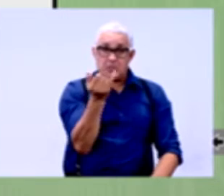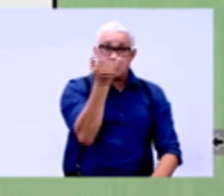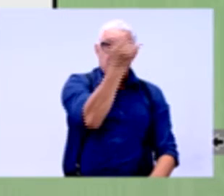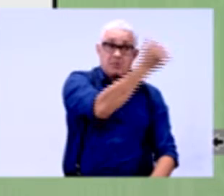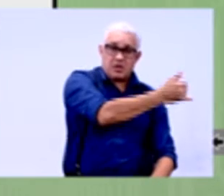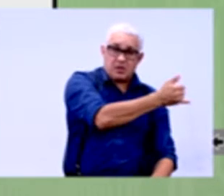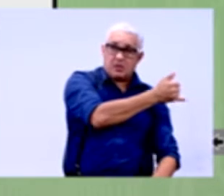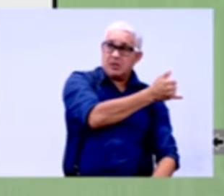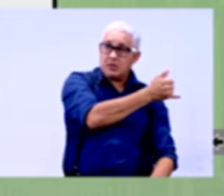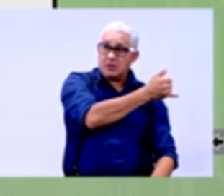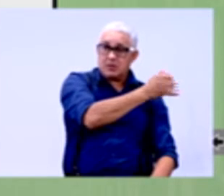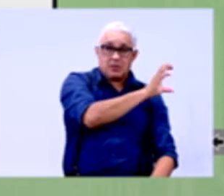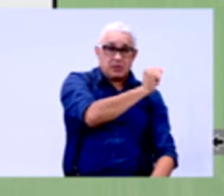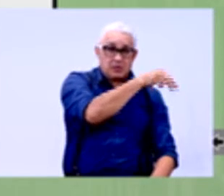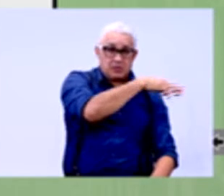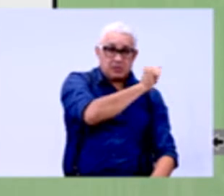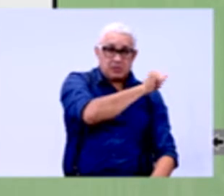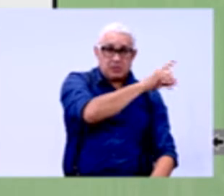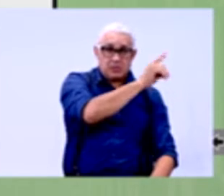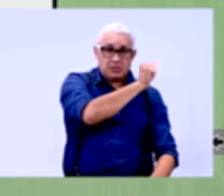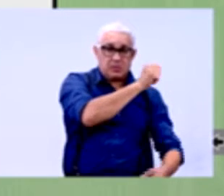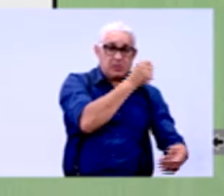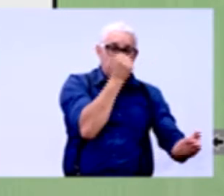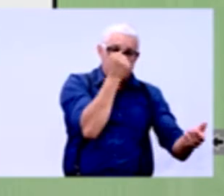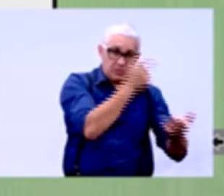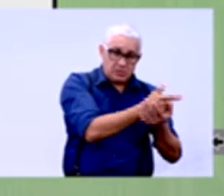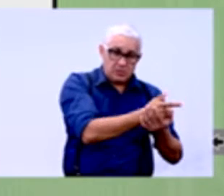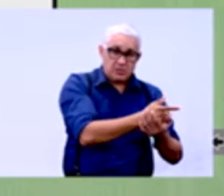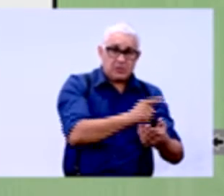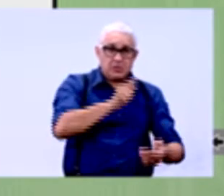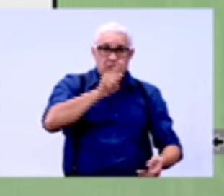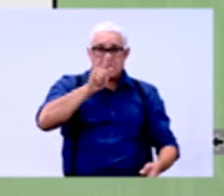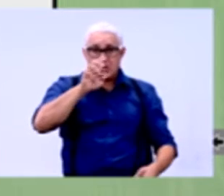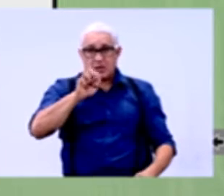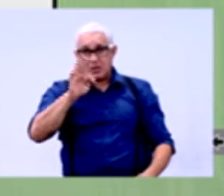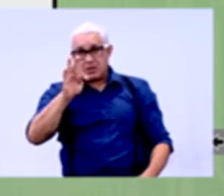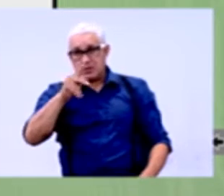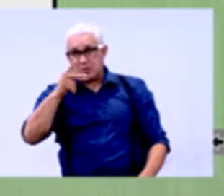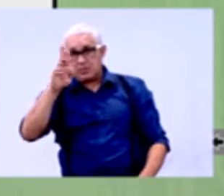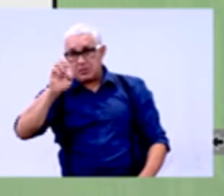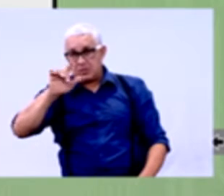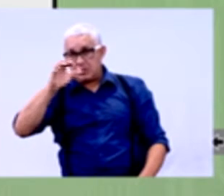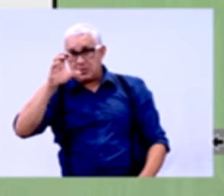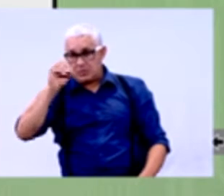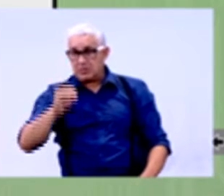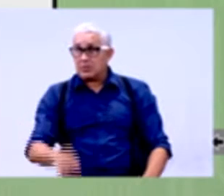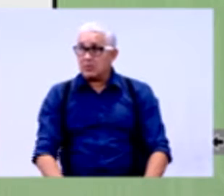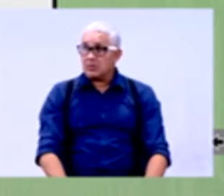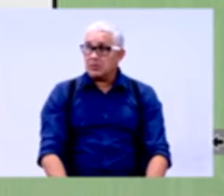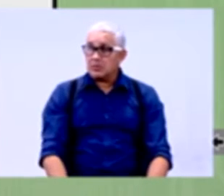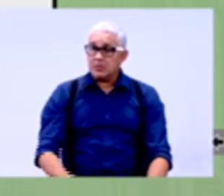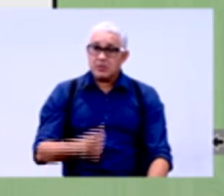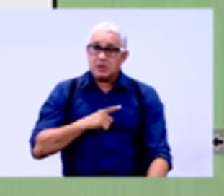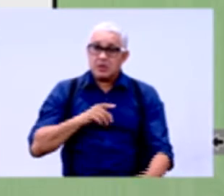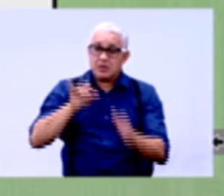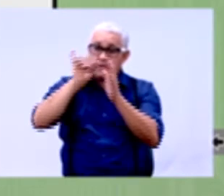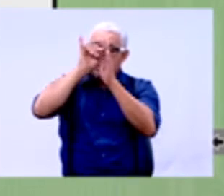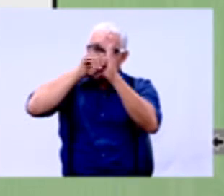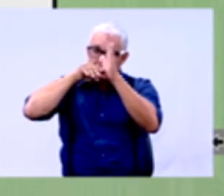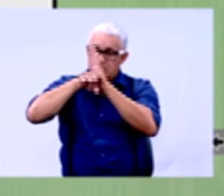na camada da ordem de compra. Então, get preço, quando nós estamos aqui, esse get preço está